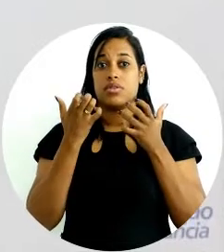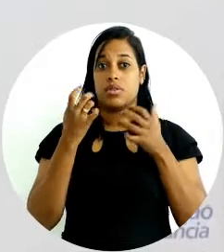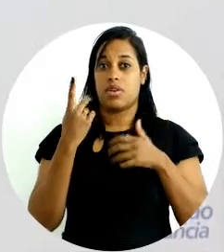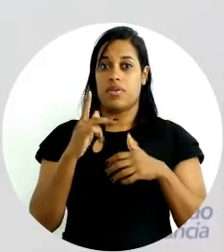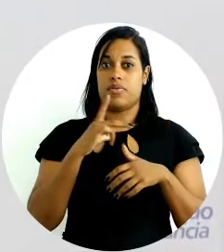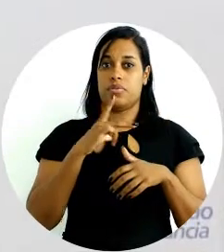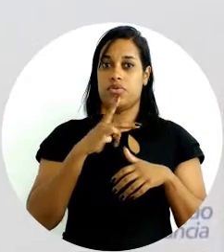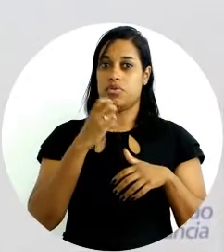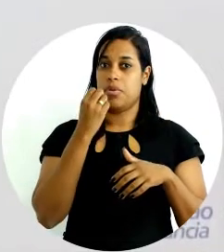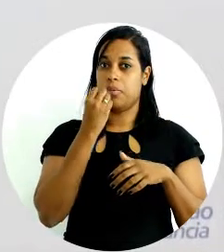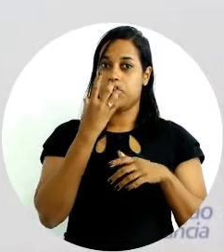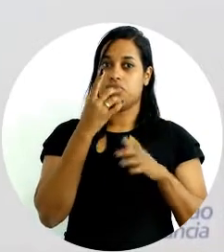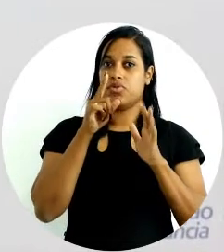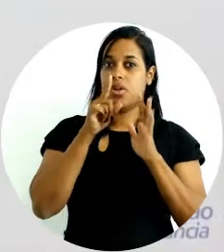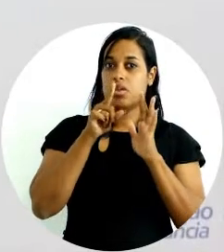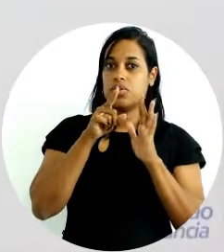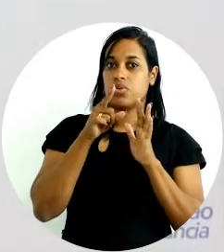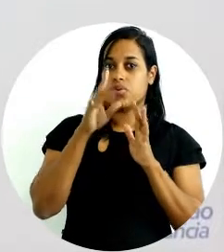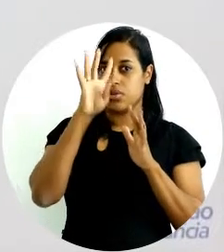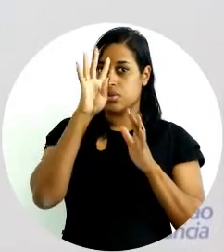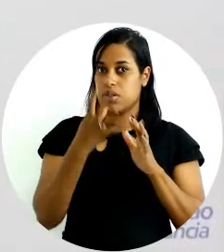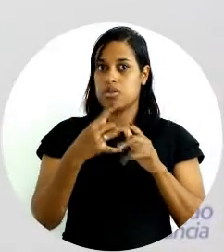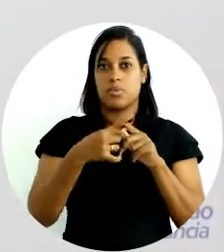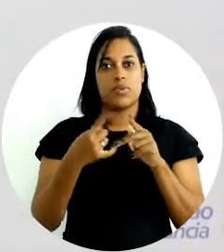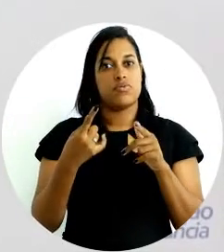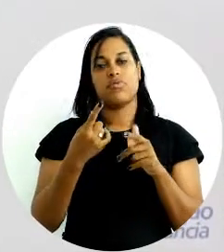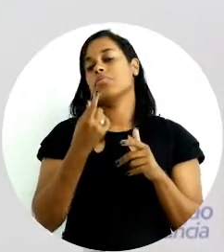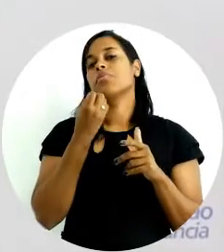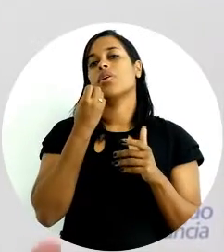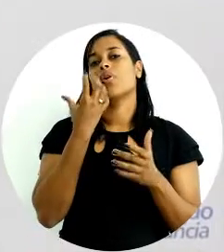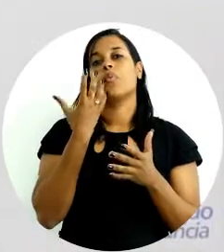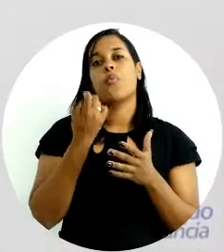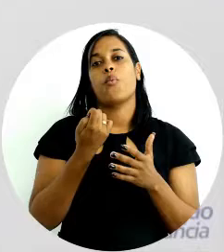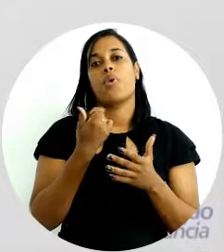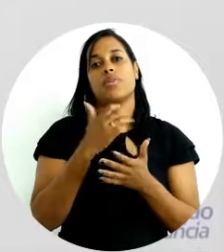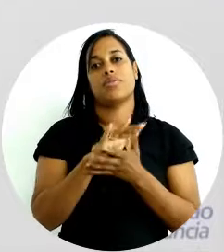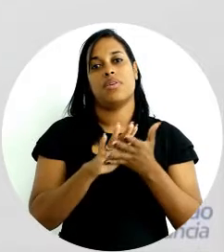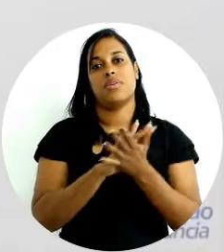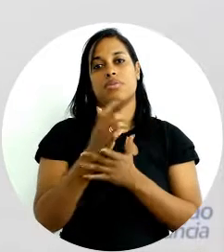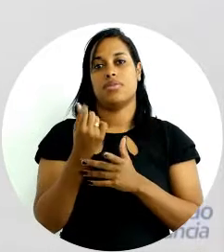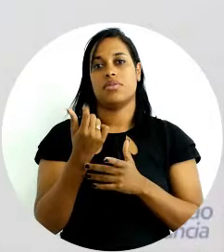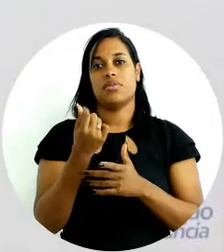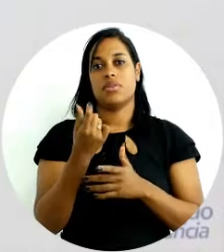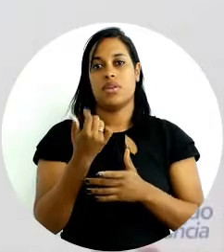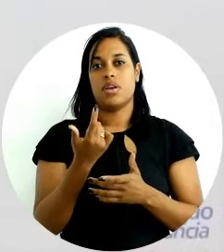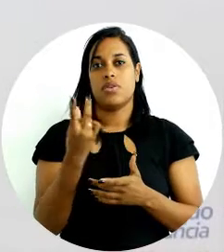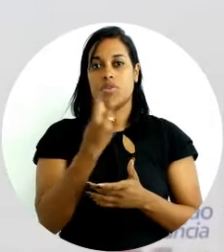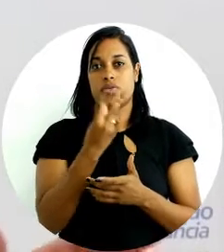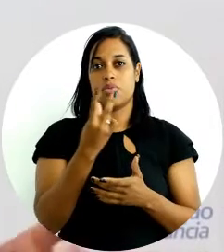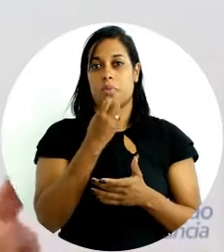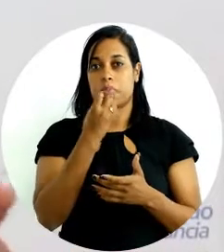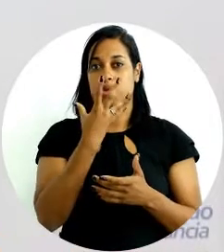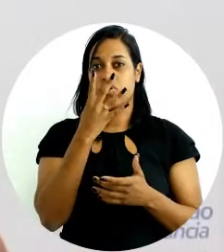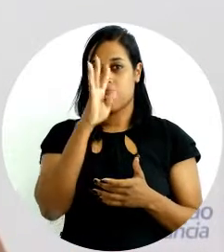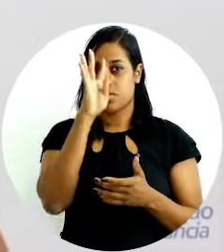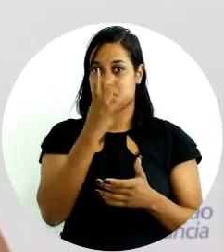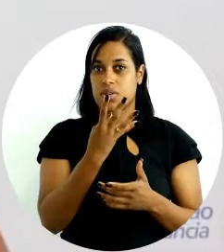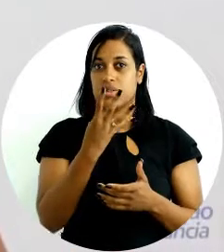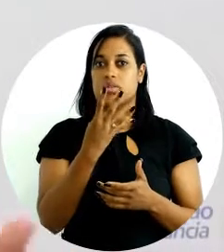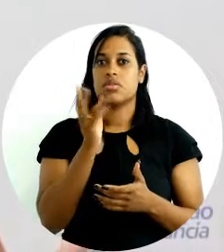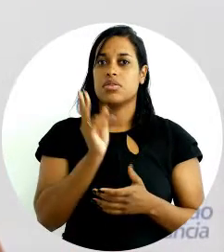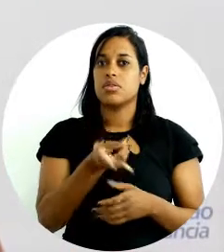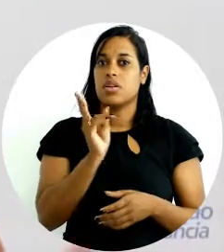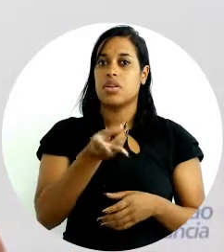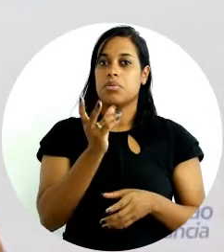quer. Vamos ter bons resultados, porém, não vamos gastar muito dinheiro com a educação, não é? E esses bons resultados,